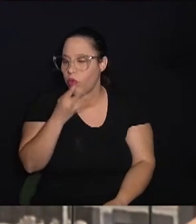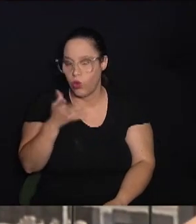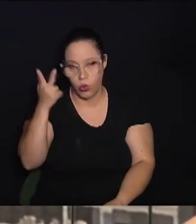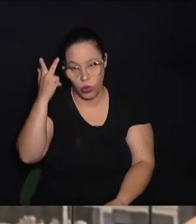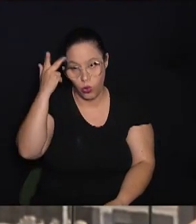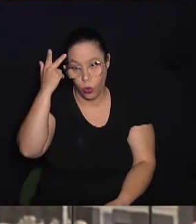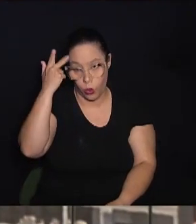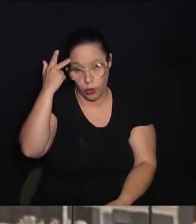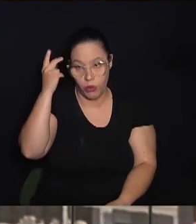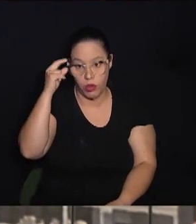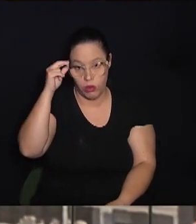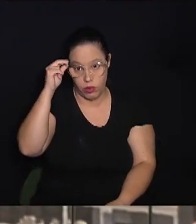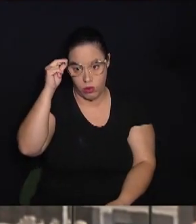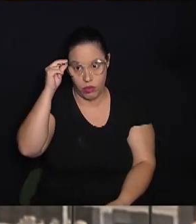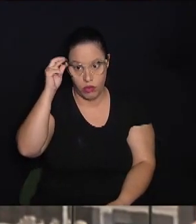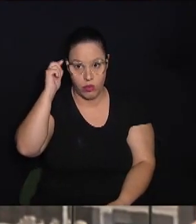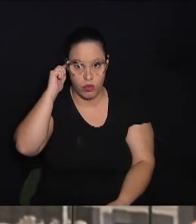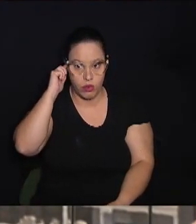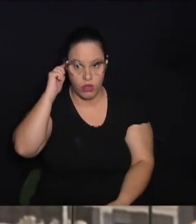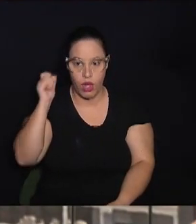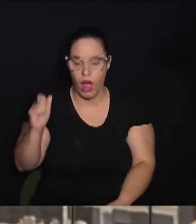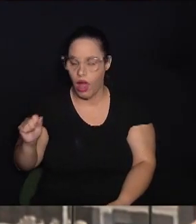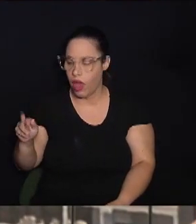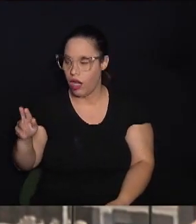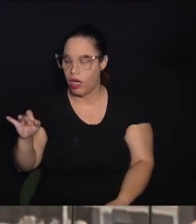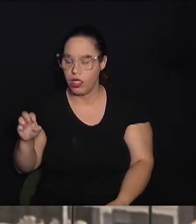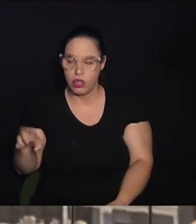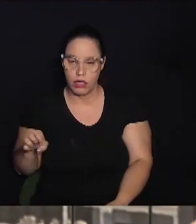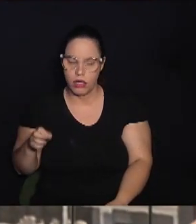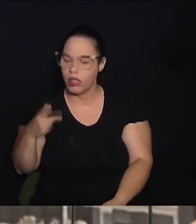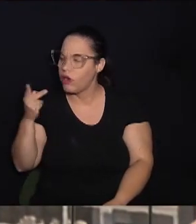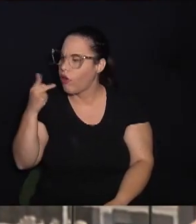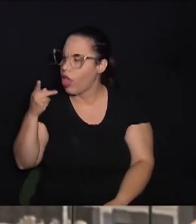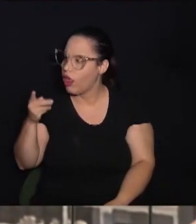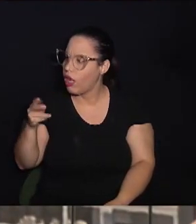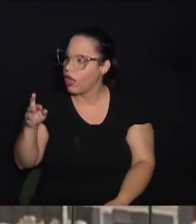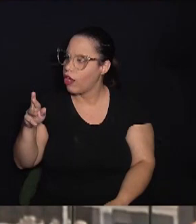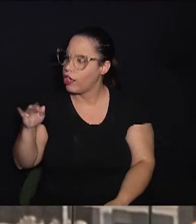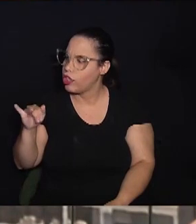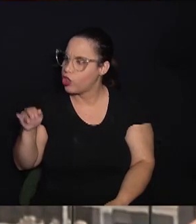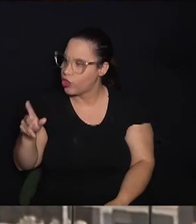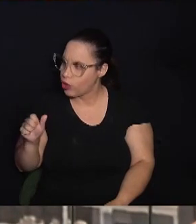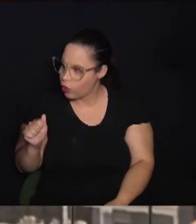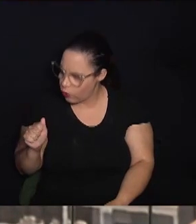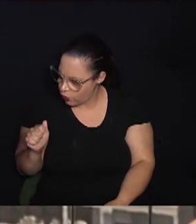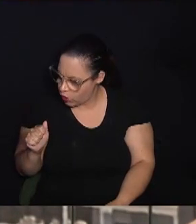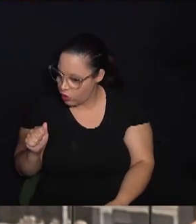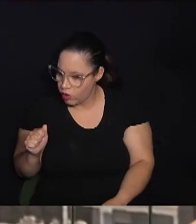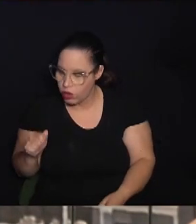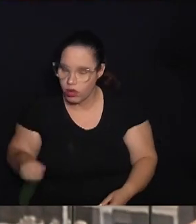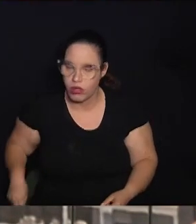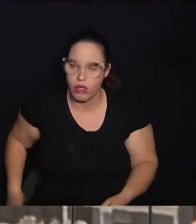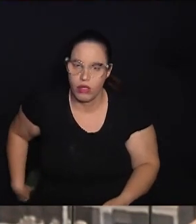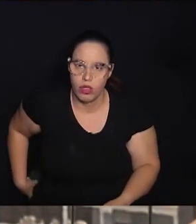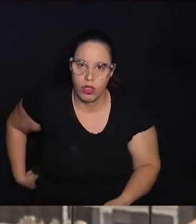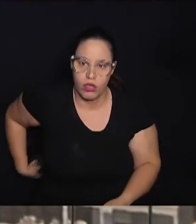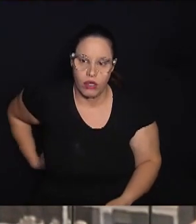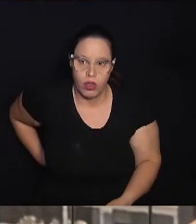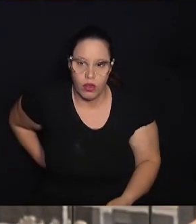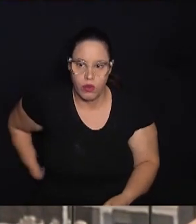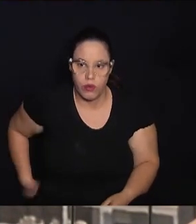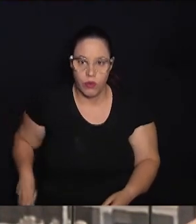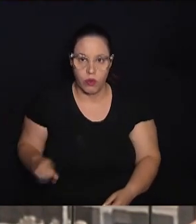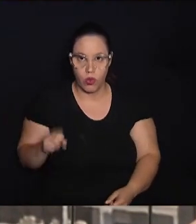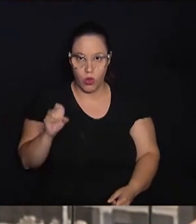tá então Alexandre Fala um pouquinho mais da editora como é que é vocês têm é só eh um trabalho só Regional ou